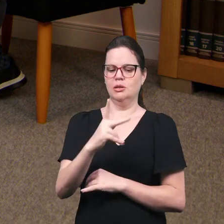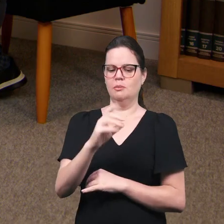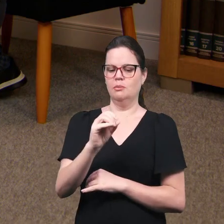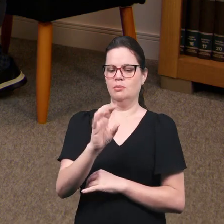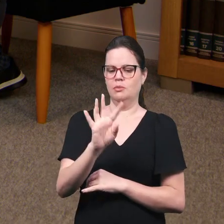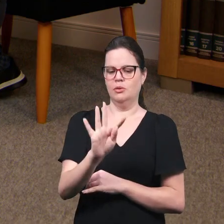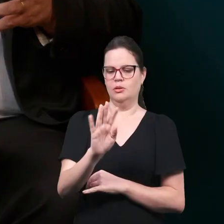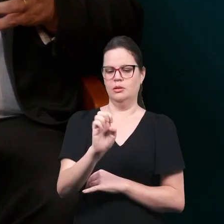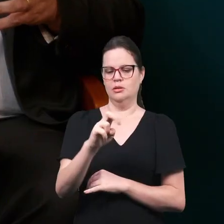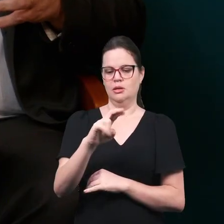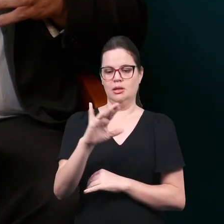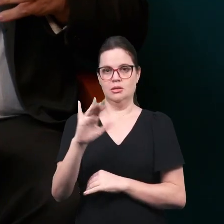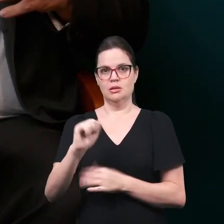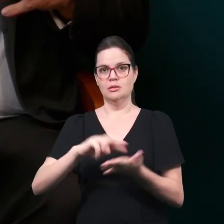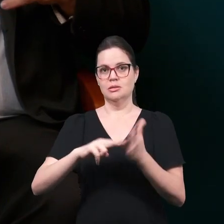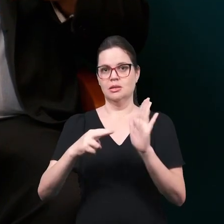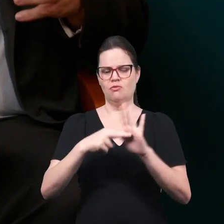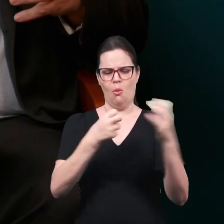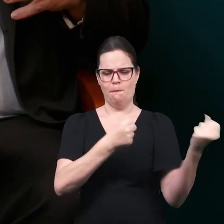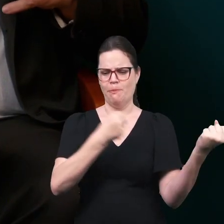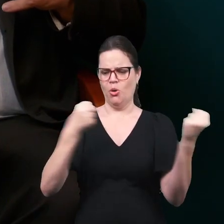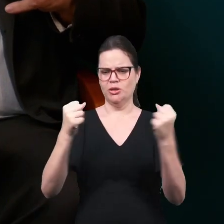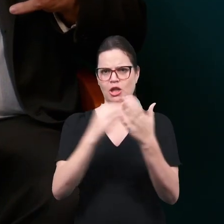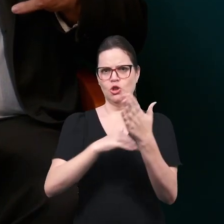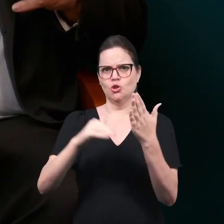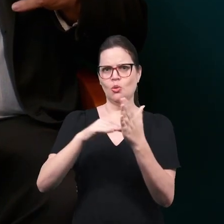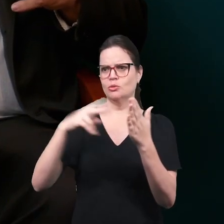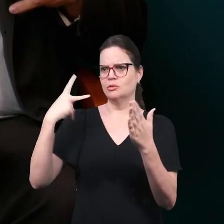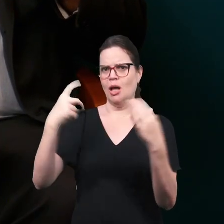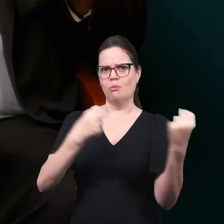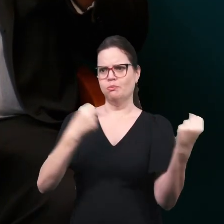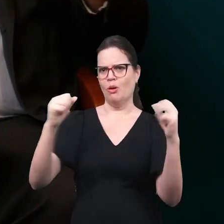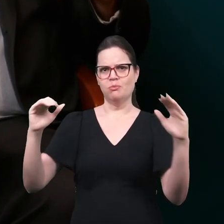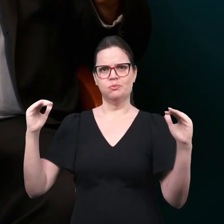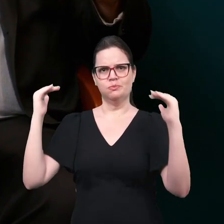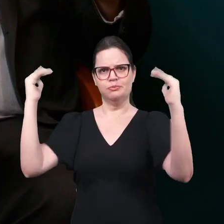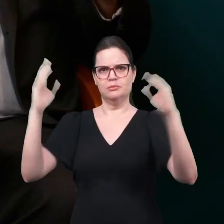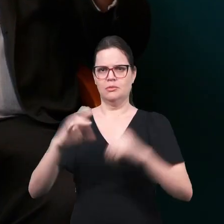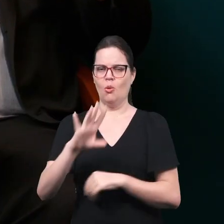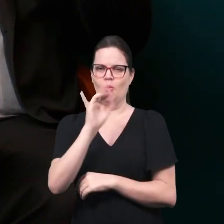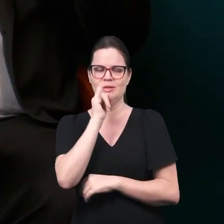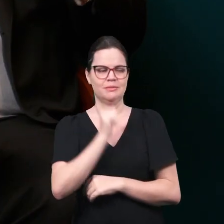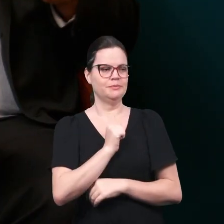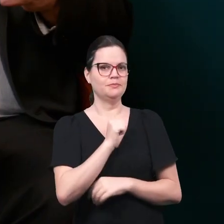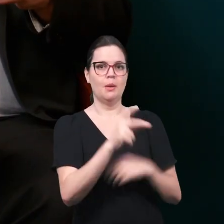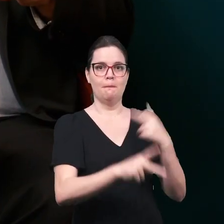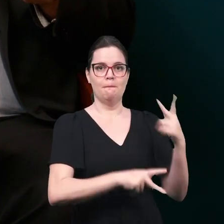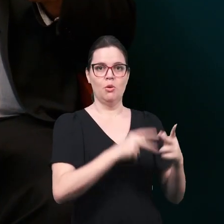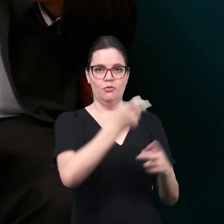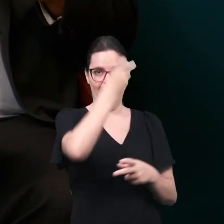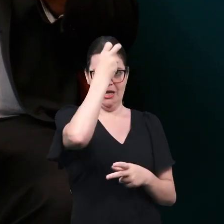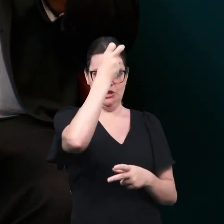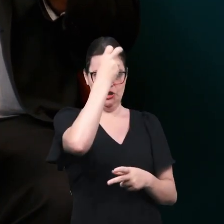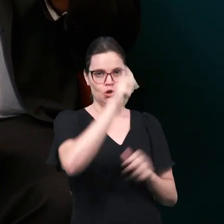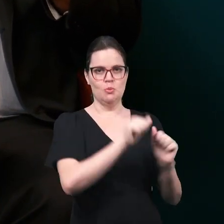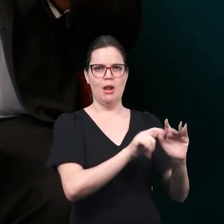no Velho Testamento, o povo saiu do Egito e Deus abriu o mar para que o povo passasse em